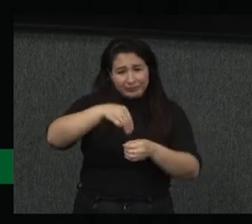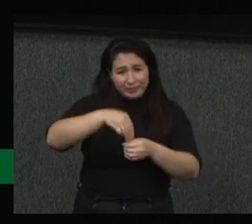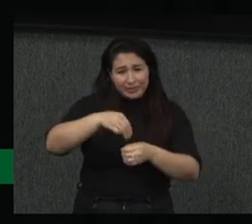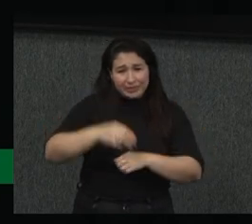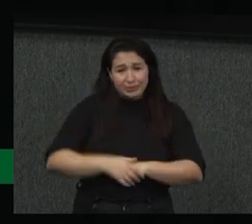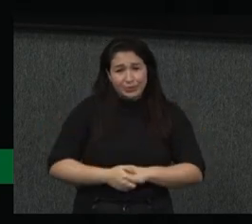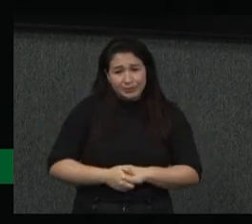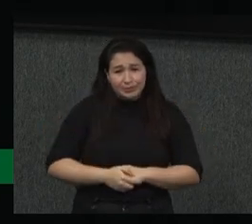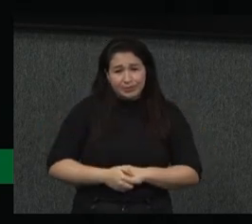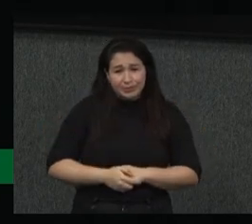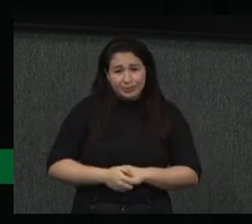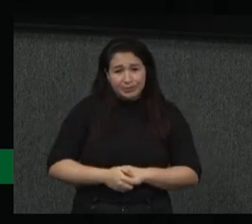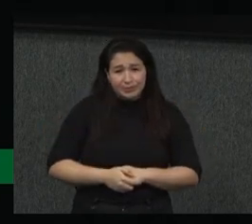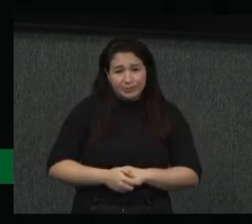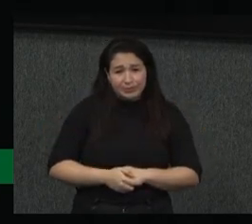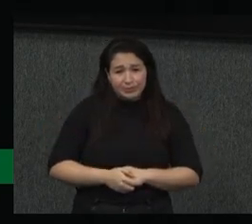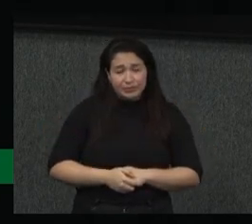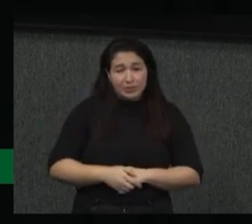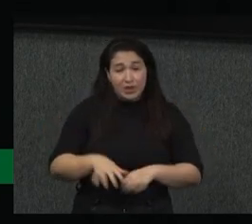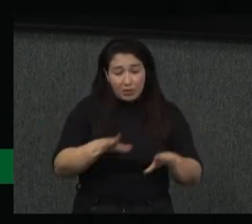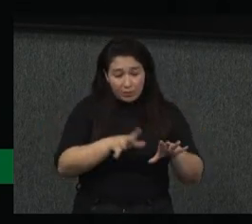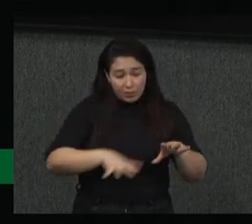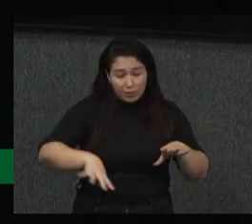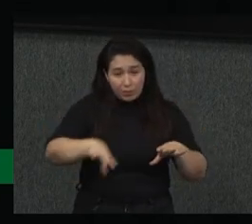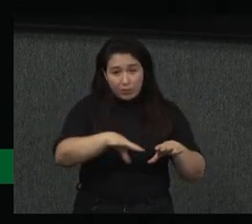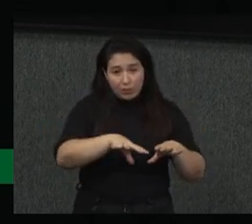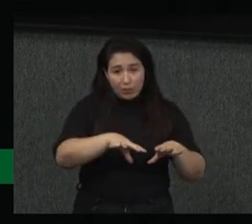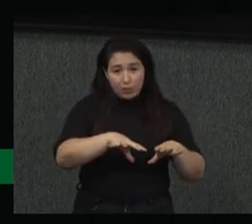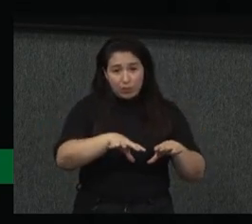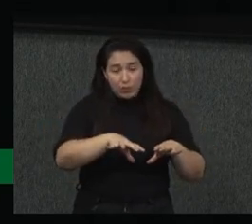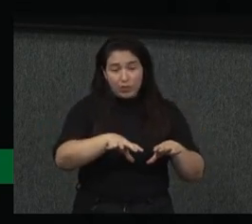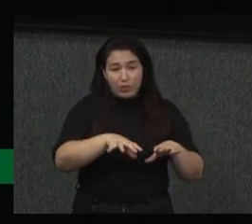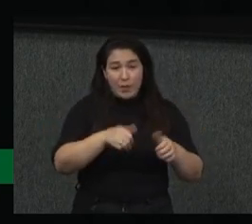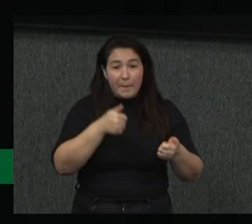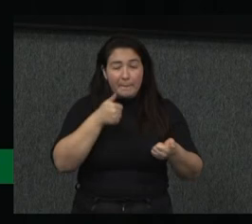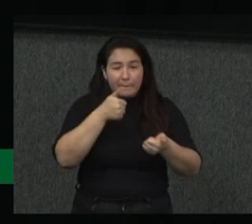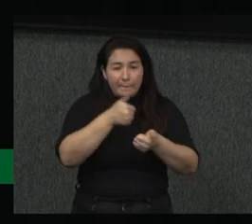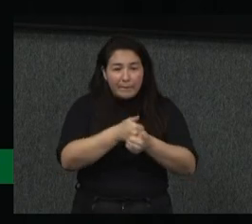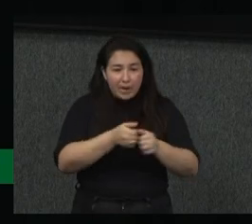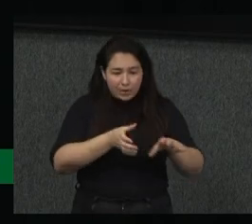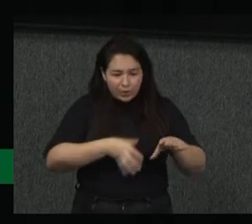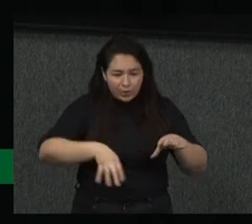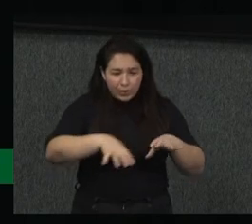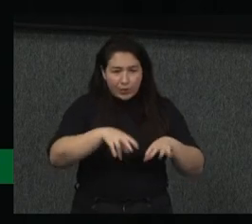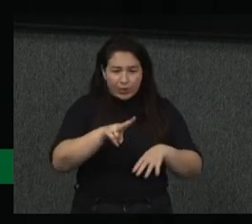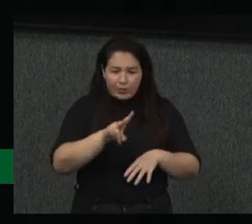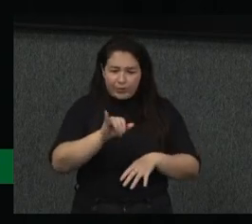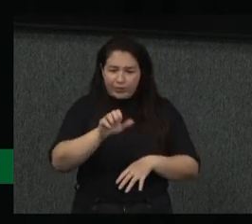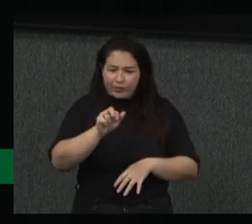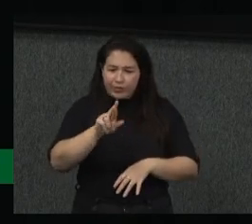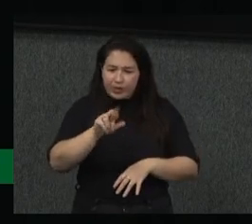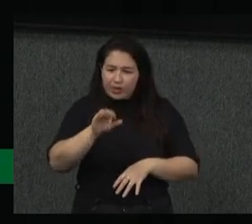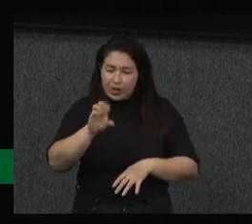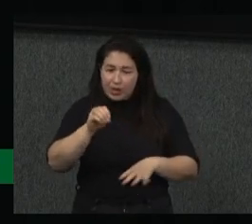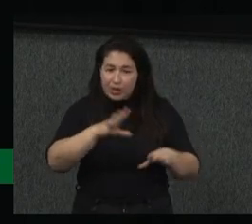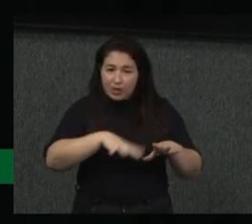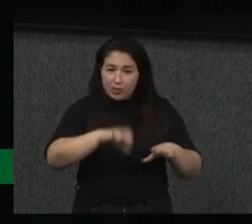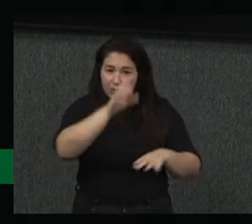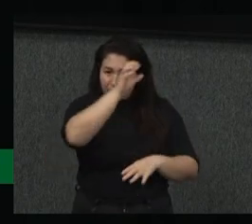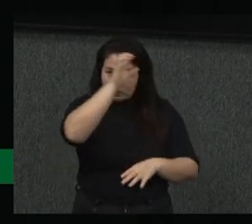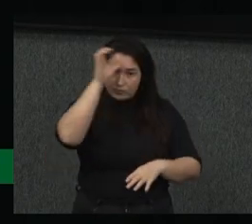está em torno do anel do contorno viário, a última etapa do anel viário de Criciúma,